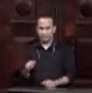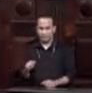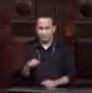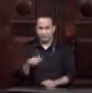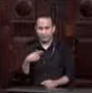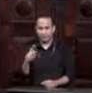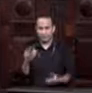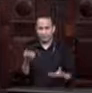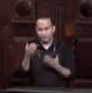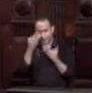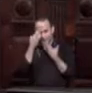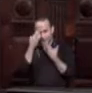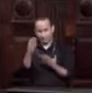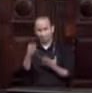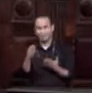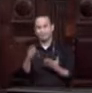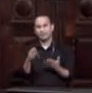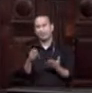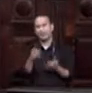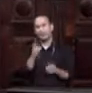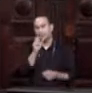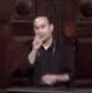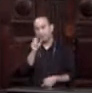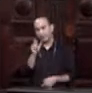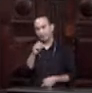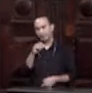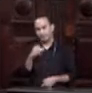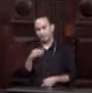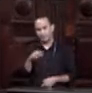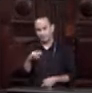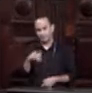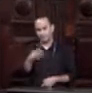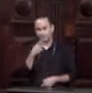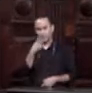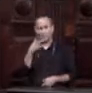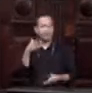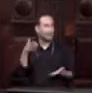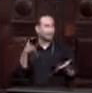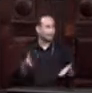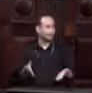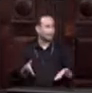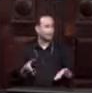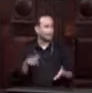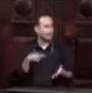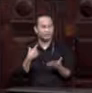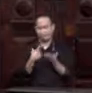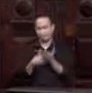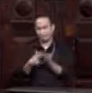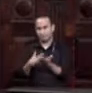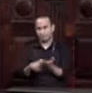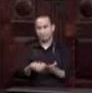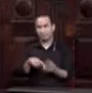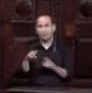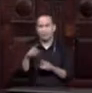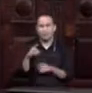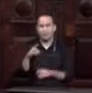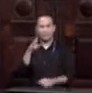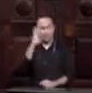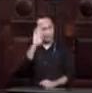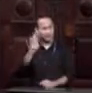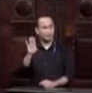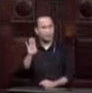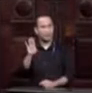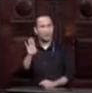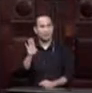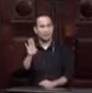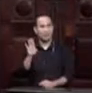primeiro, agradecer as palavras do deputado Jânio Mendes, dizer que aqui a condução como um acordo, principalmente sob a